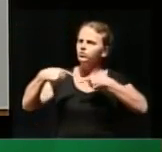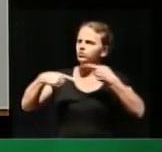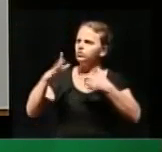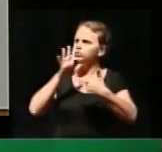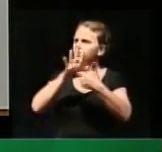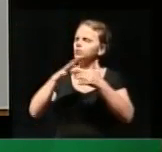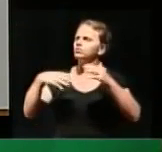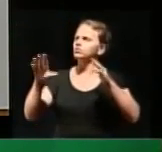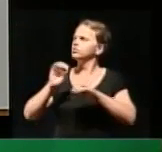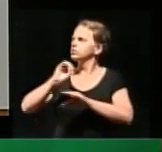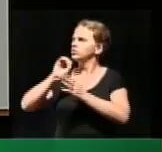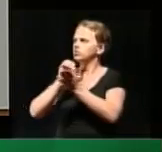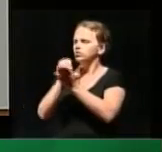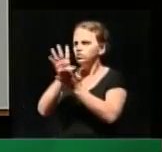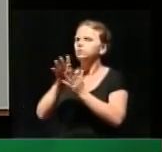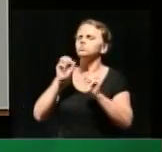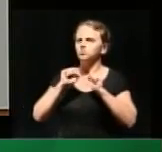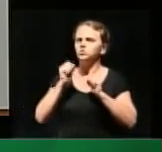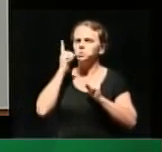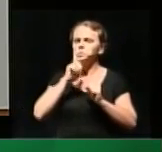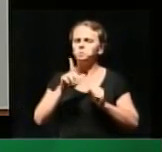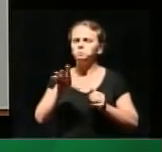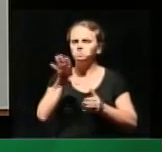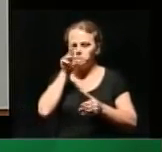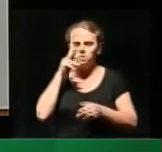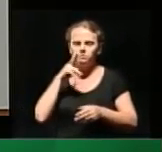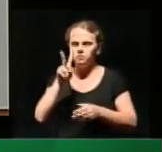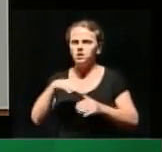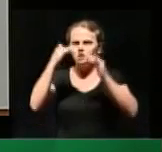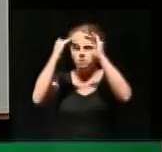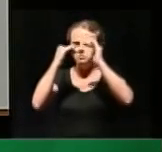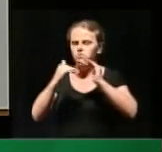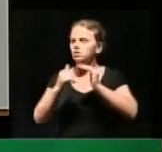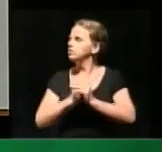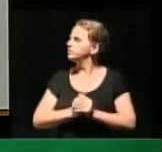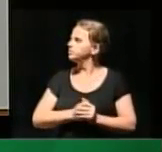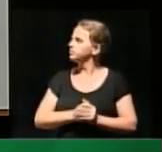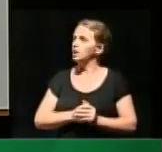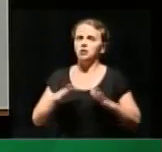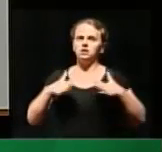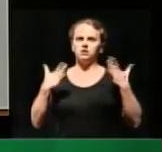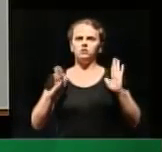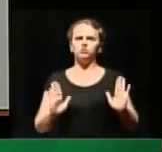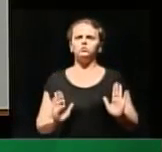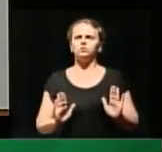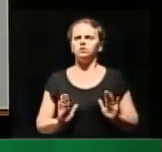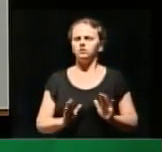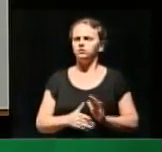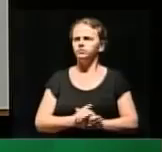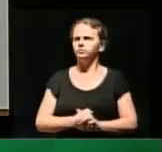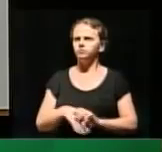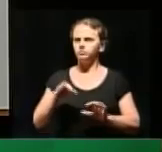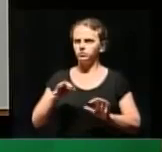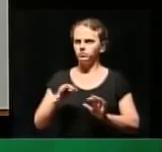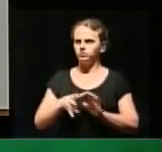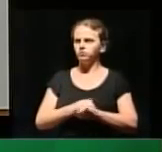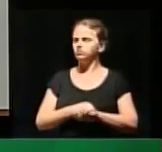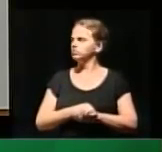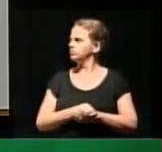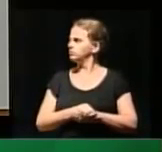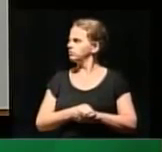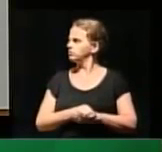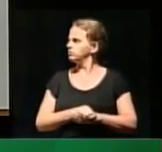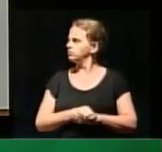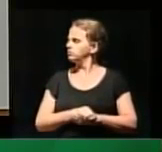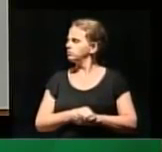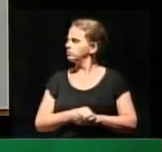esses slides vão estar disponíveis. Daí você pode dar uma olhada. É um quadro que, em parte, me assusta. Tá certo? Por que ele me